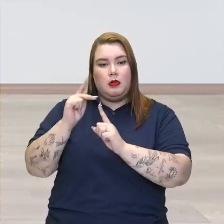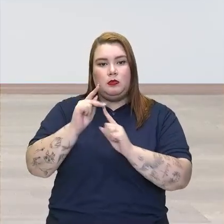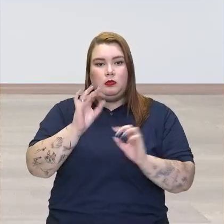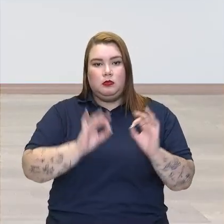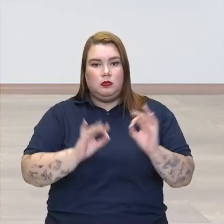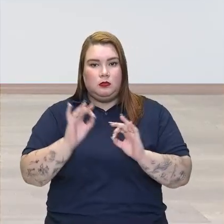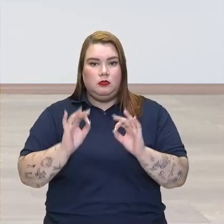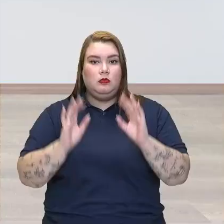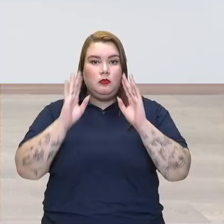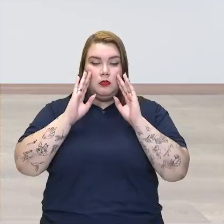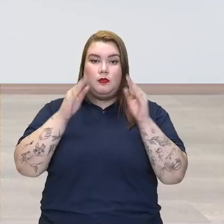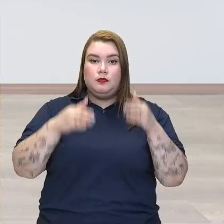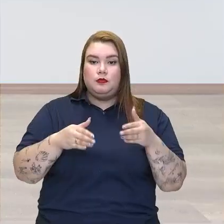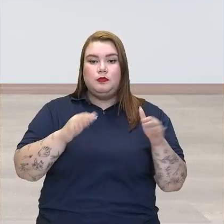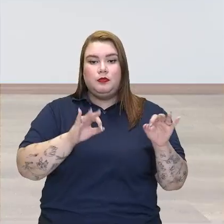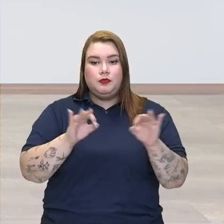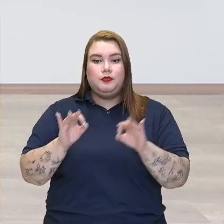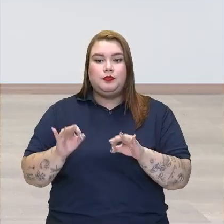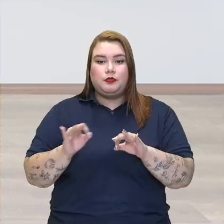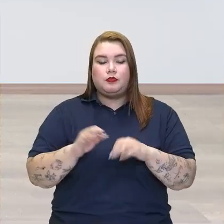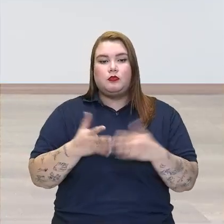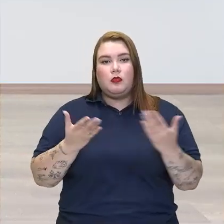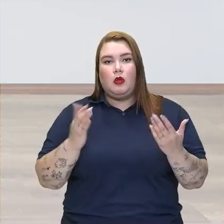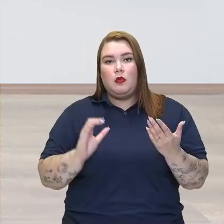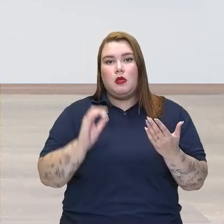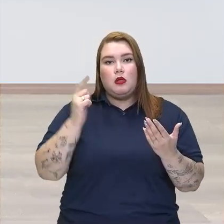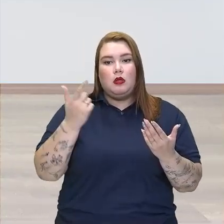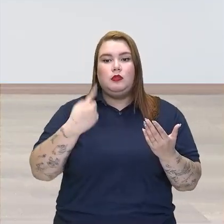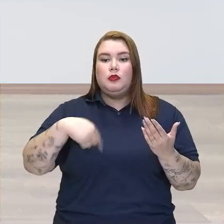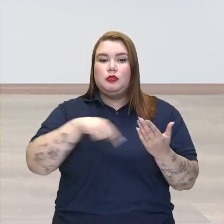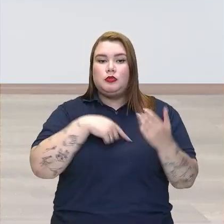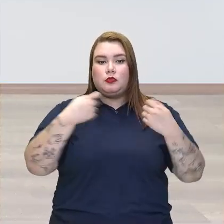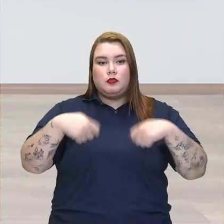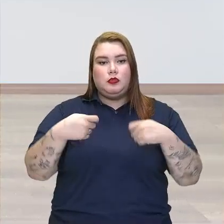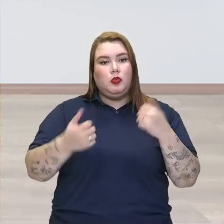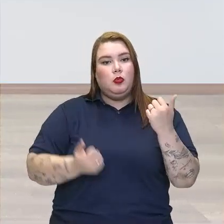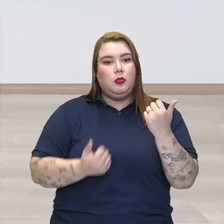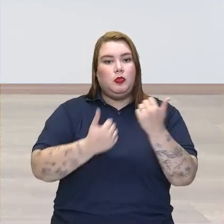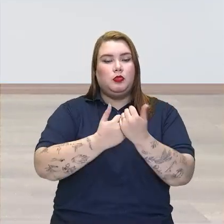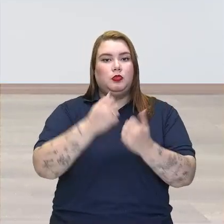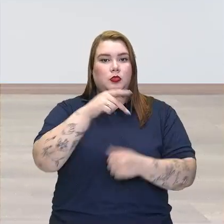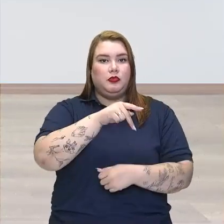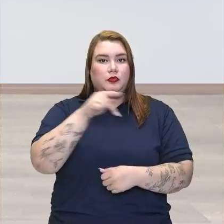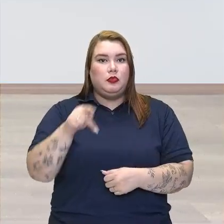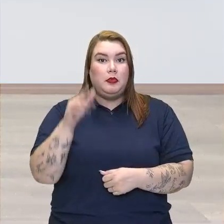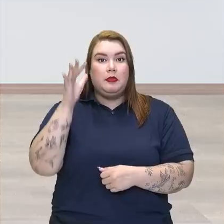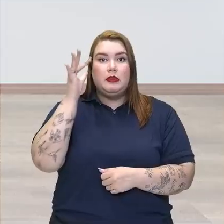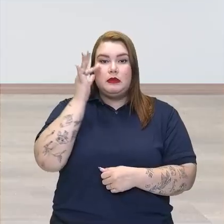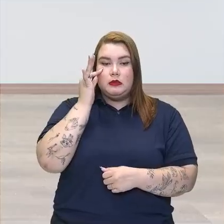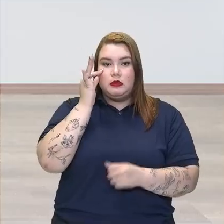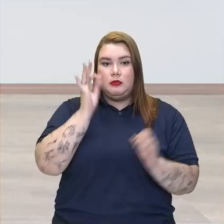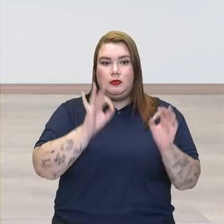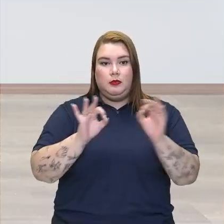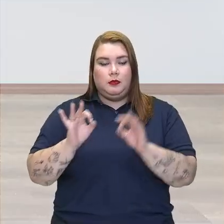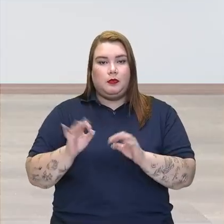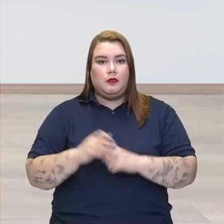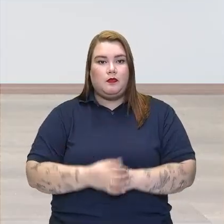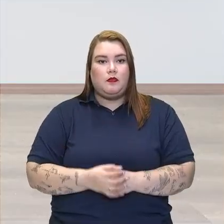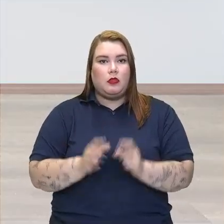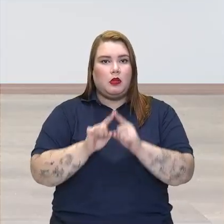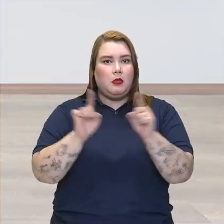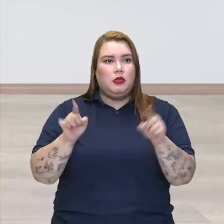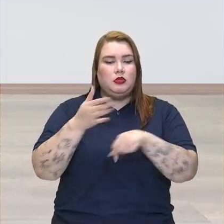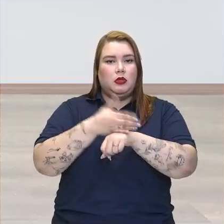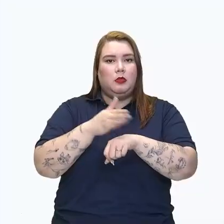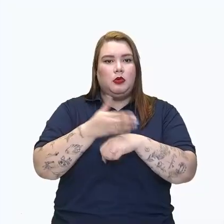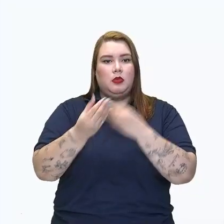nesse sentido. E claro que a gente vai precisar muito do apoio dos professores presenciais. E na prática, professora Ellen, como